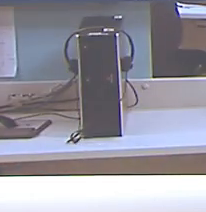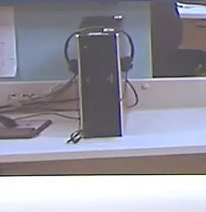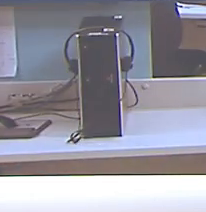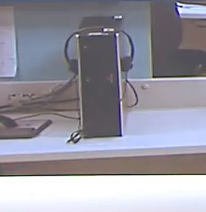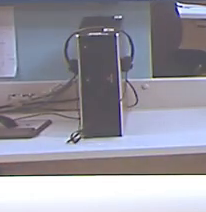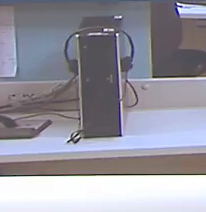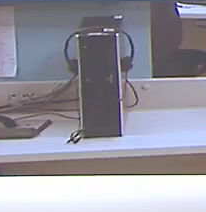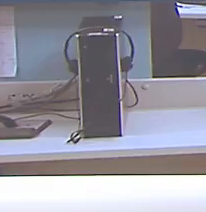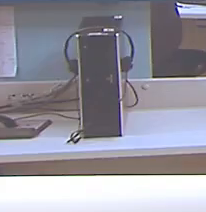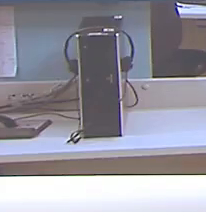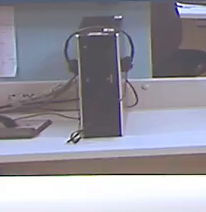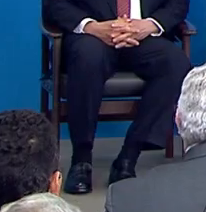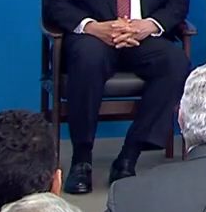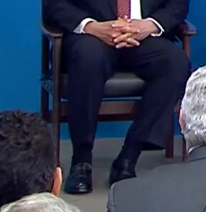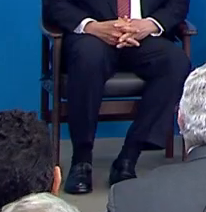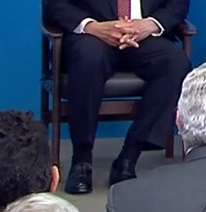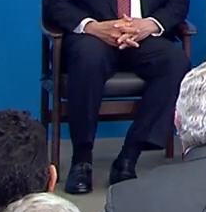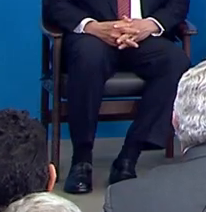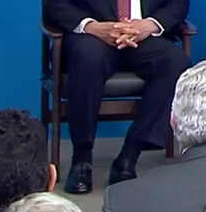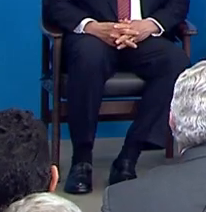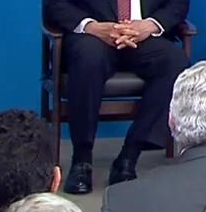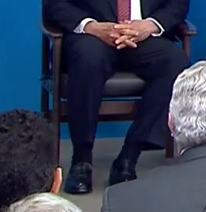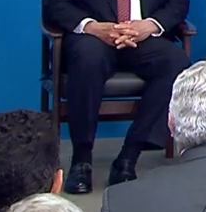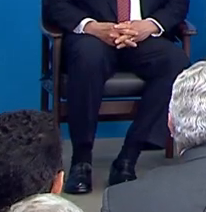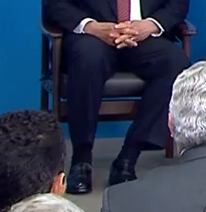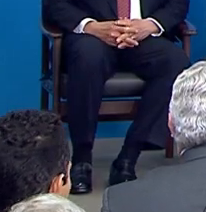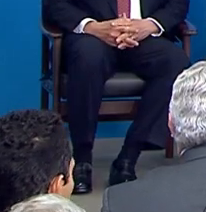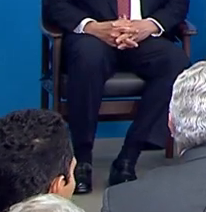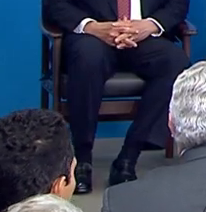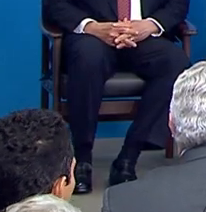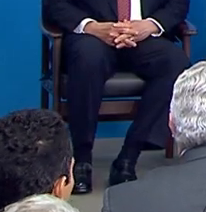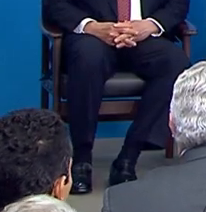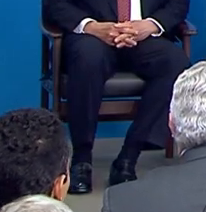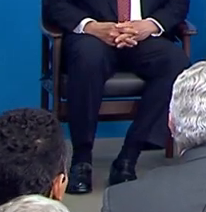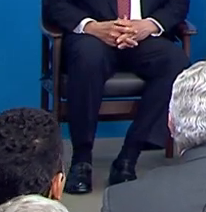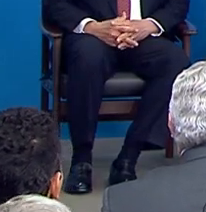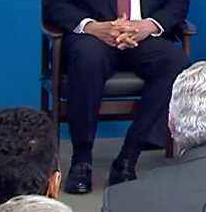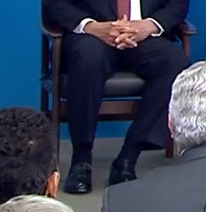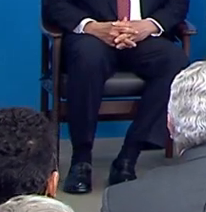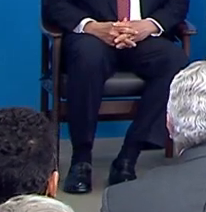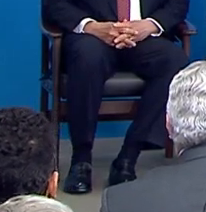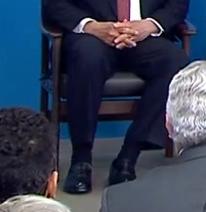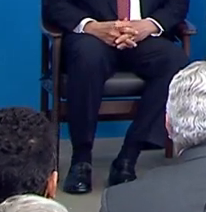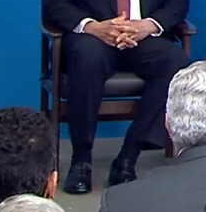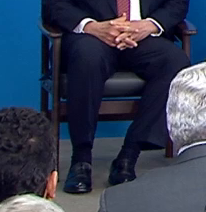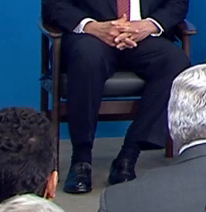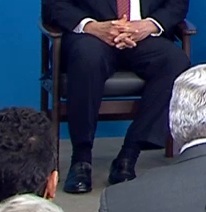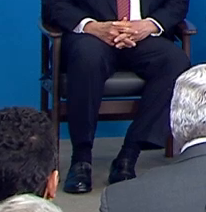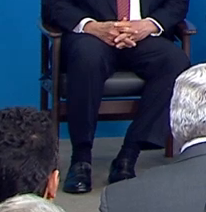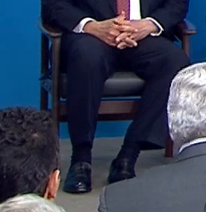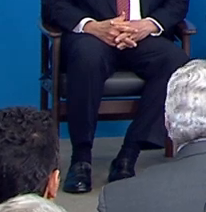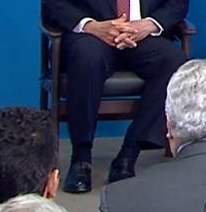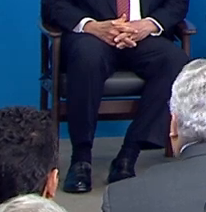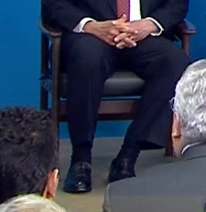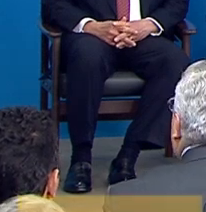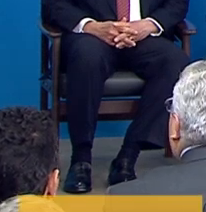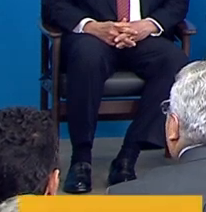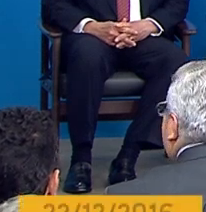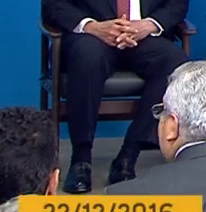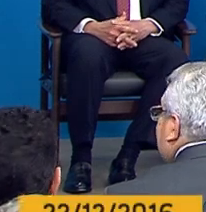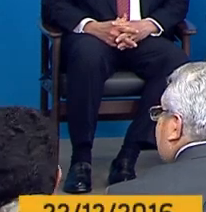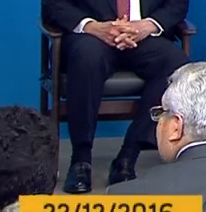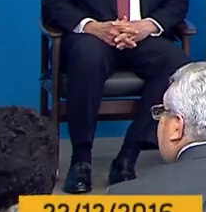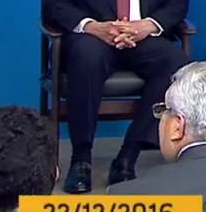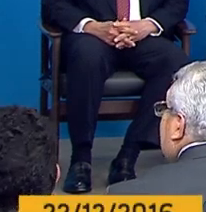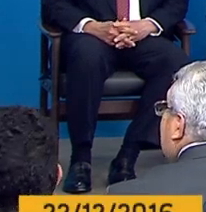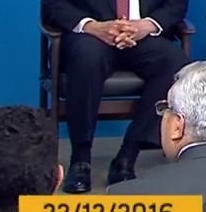presidente Michel Temer. Vamos acompanhar. Do presidente da União Geral dos Trabalhadores, Ricardo Patá.